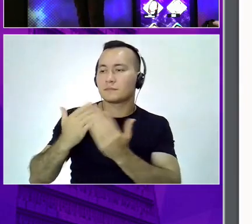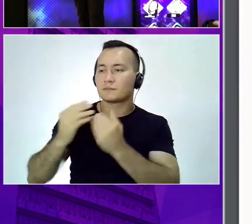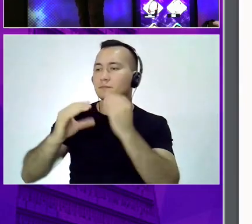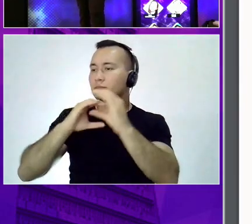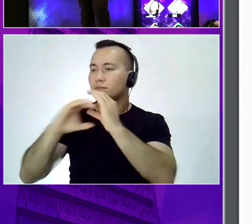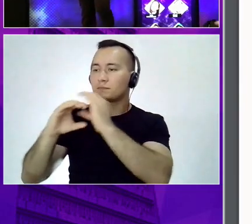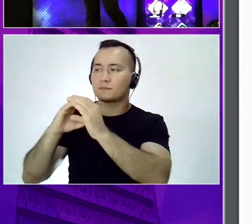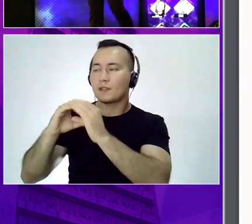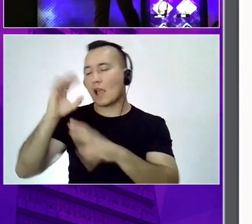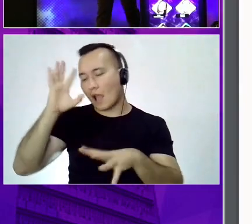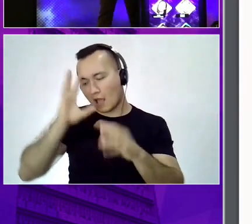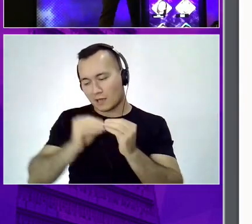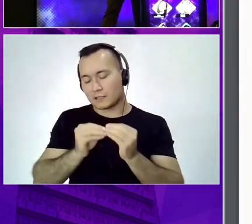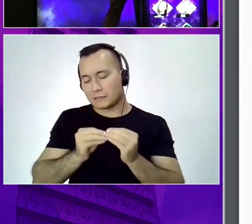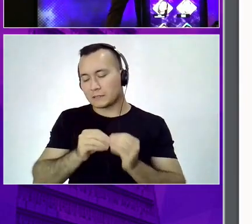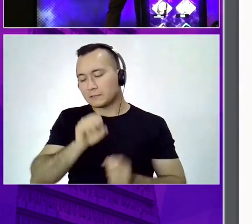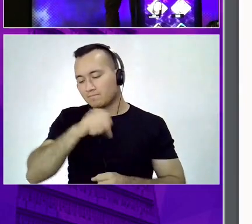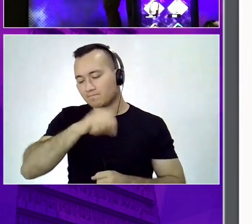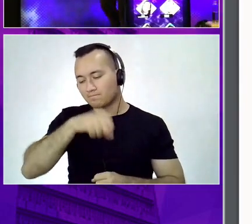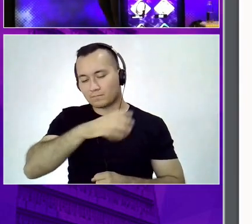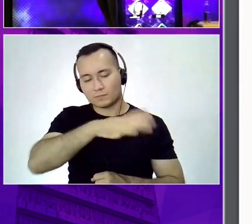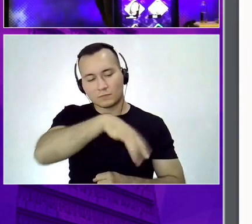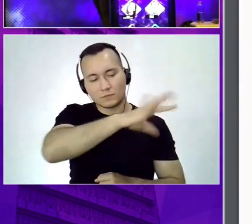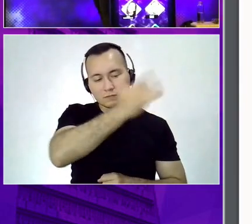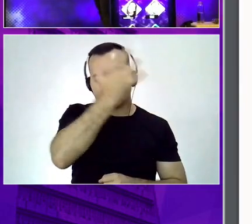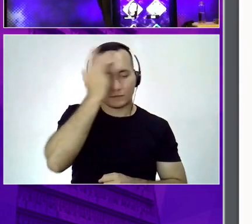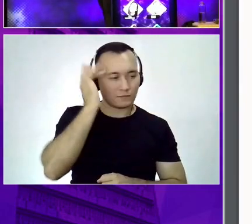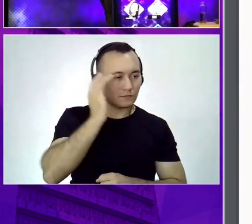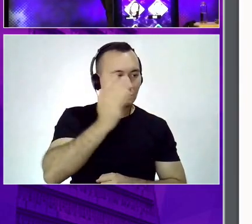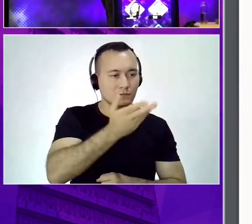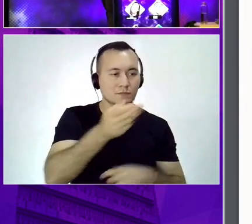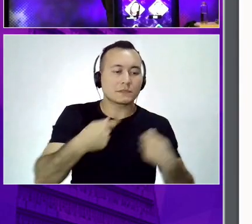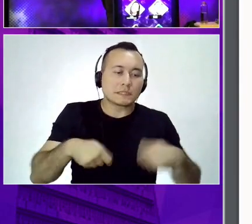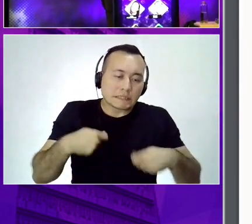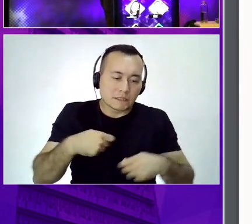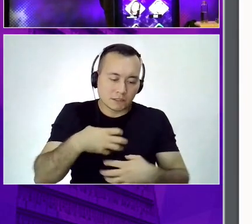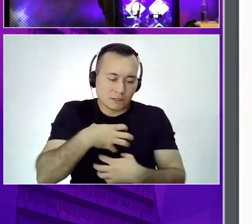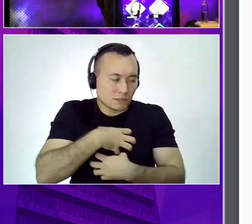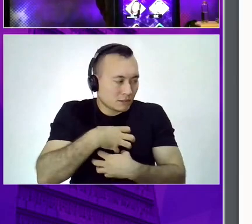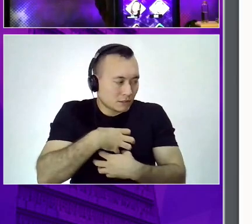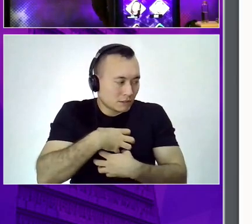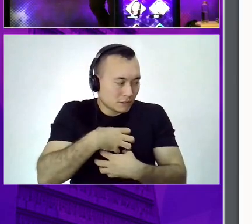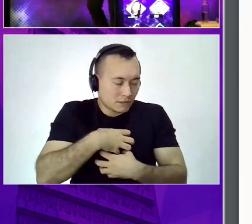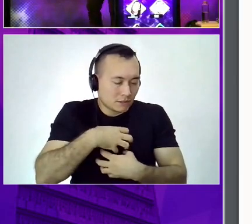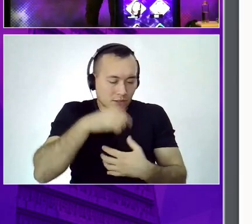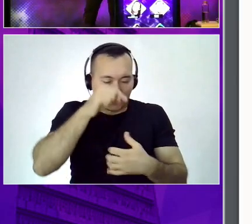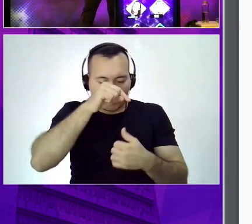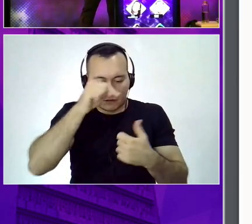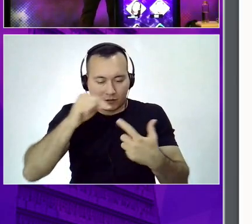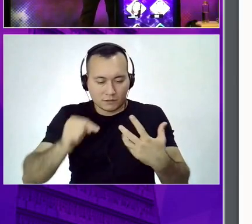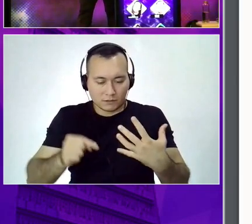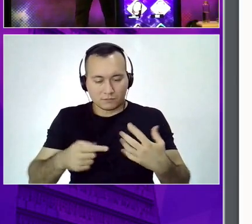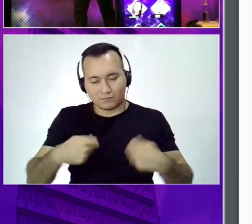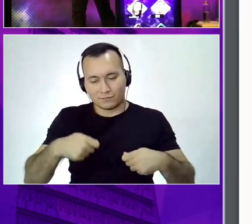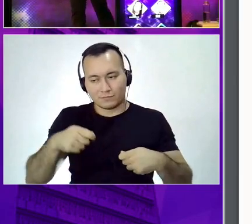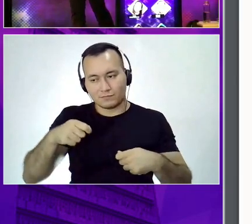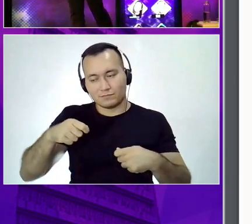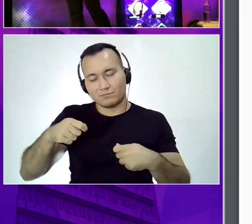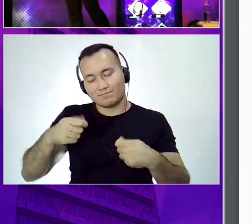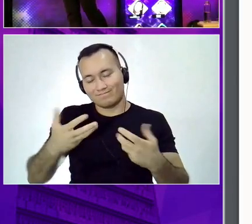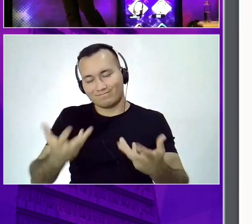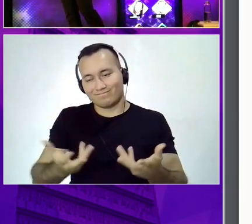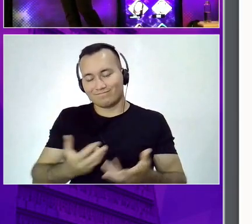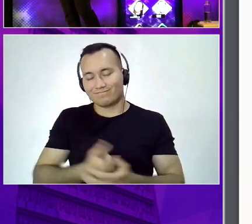muita oportunidade para a gente trabalhar. Alguns exemplos, né? Por que as pessoas acreditavam que a AI pode apoiar o